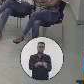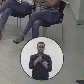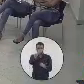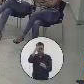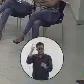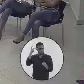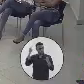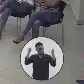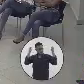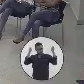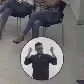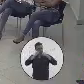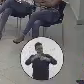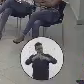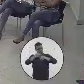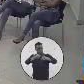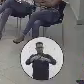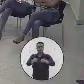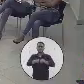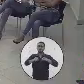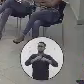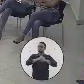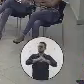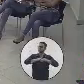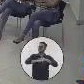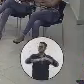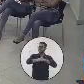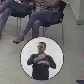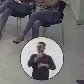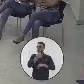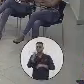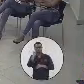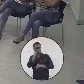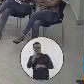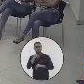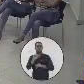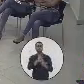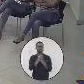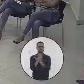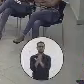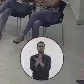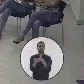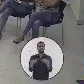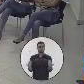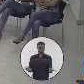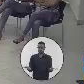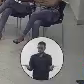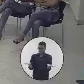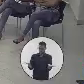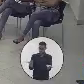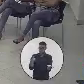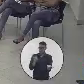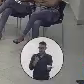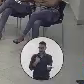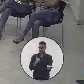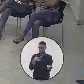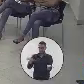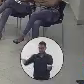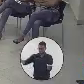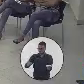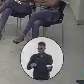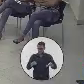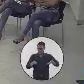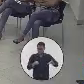por parte dos ativistas e dos movimentos de homens e mulheres trans. Eu vou